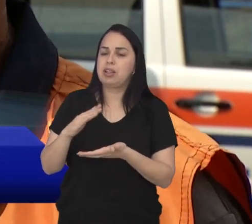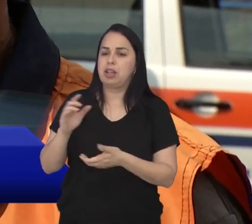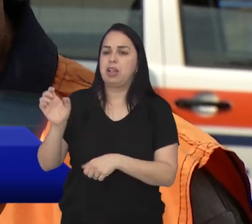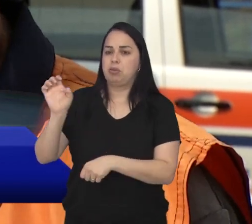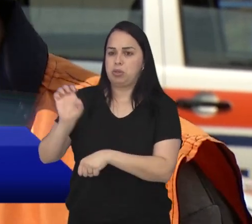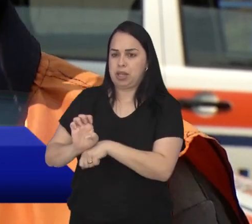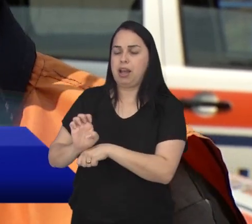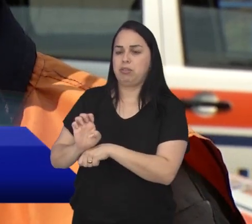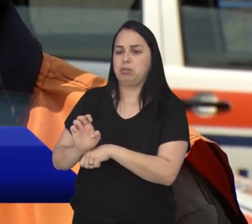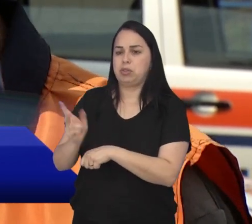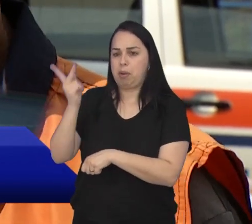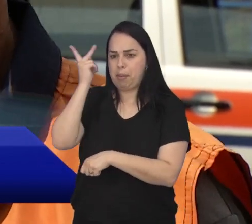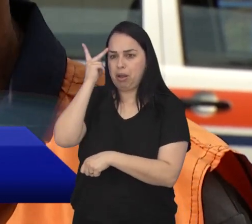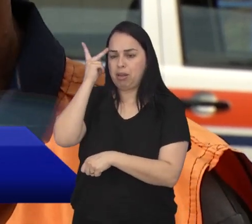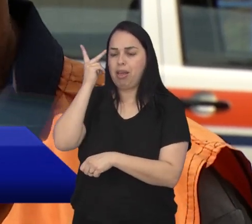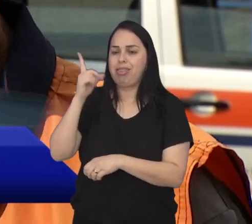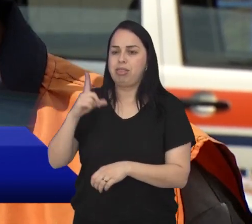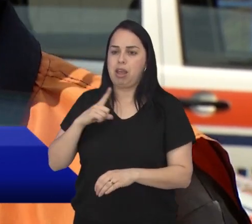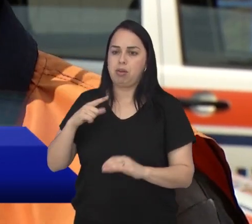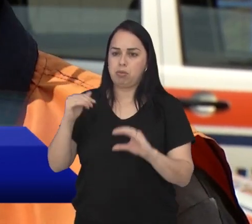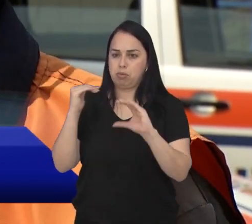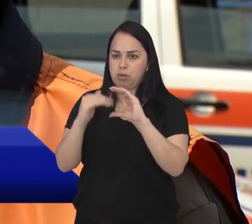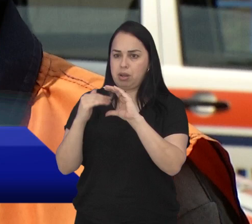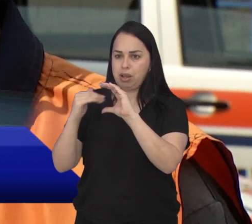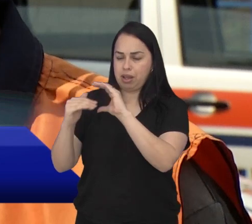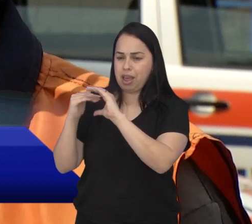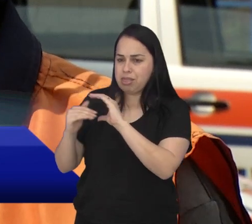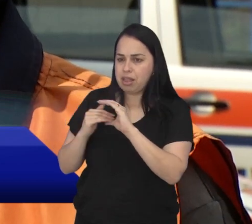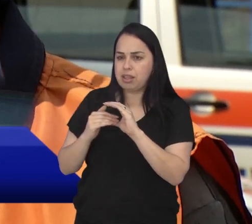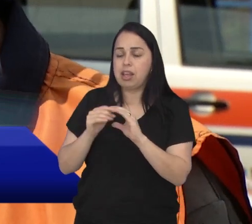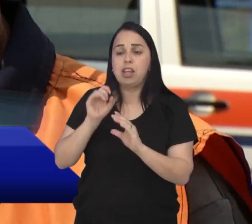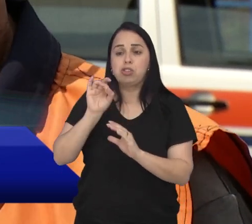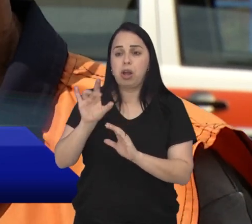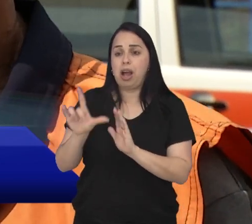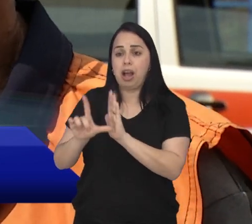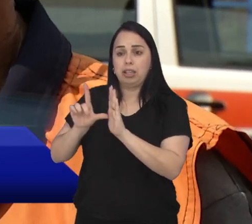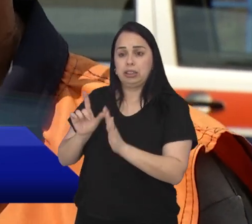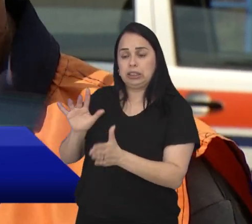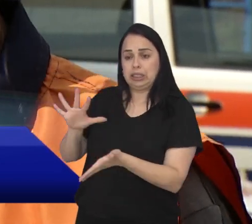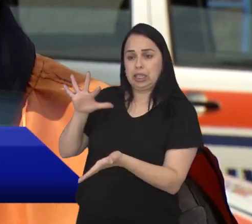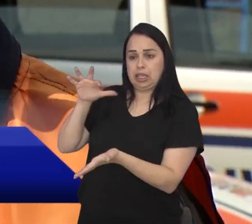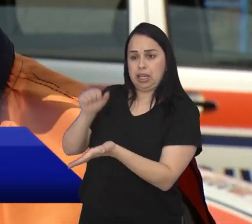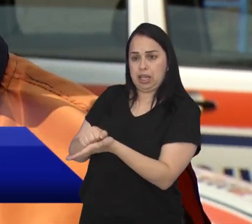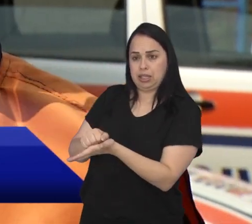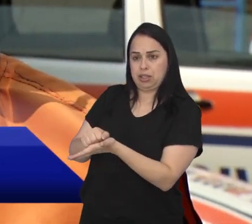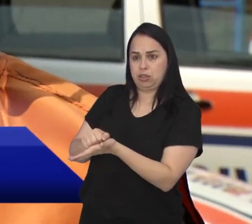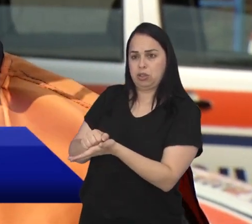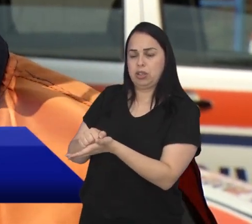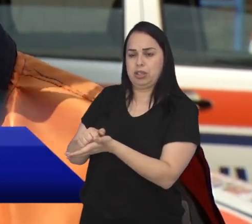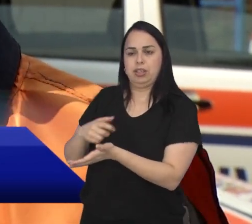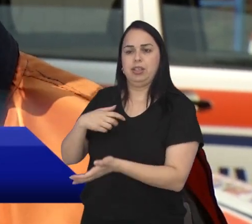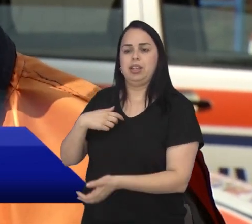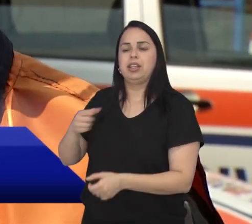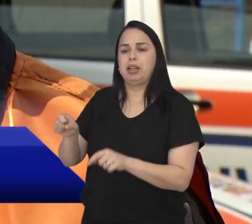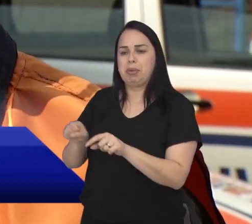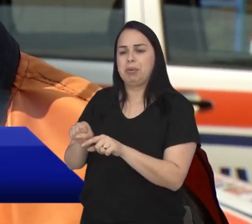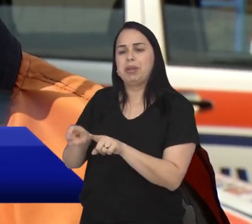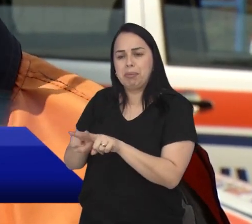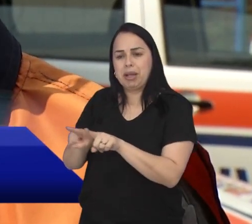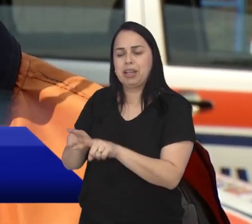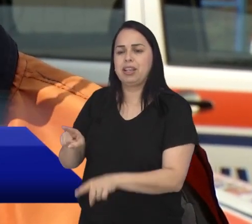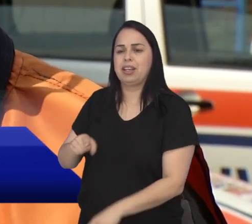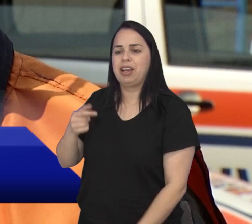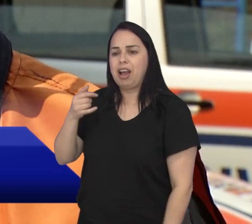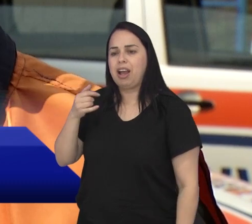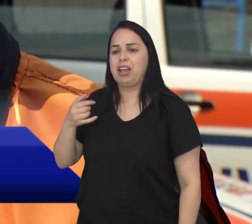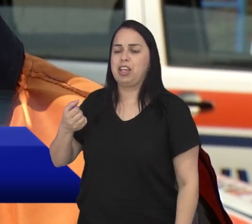tem hoje disponível, né, um SMS, basta só a pessoa cadastrar lá com o seu CPF, né, com a sua localização também